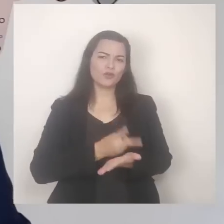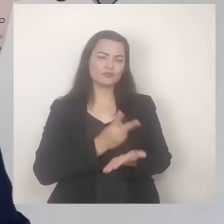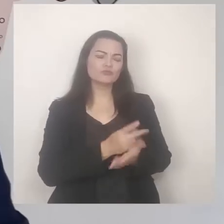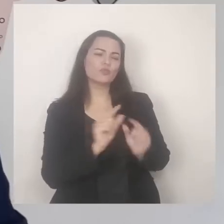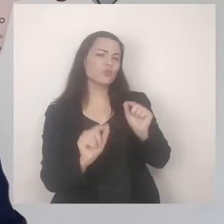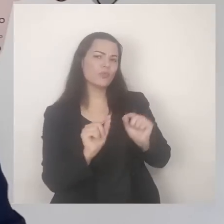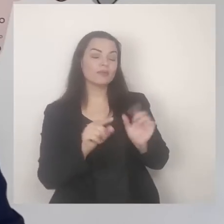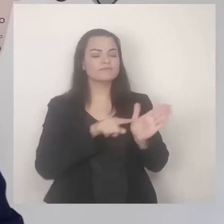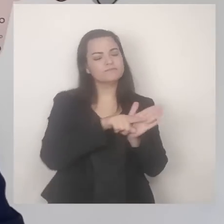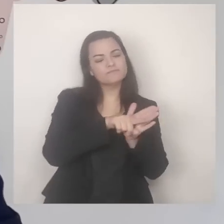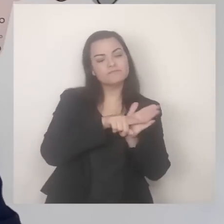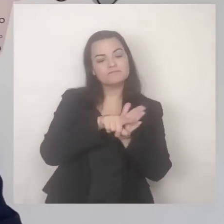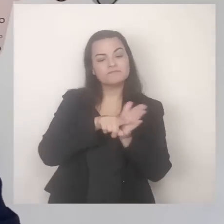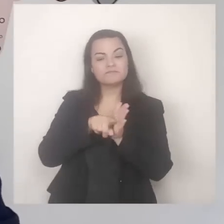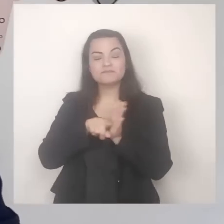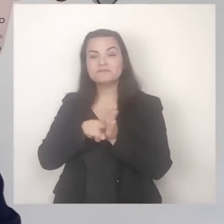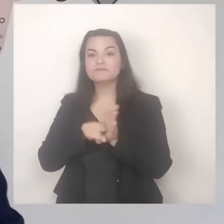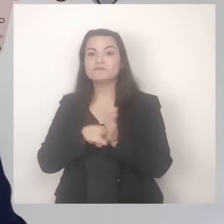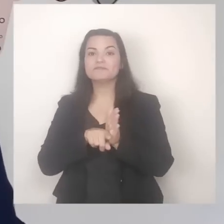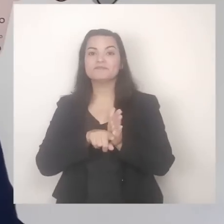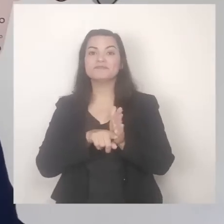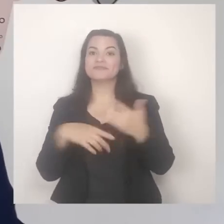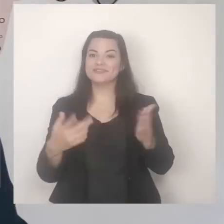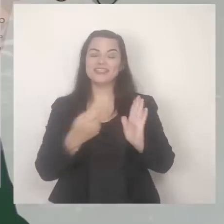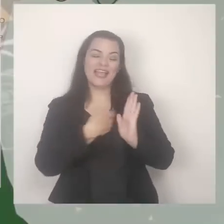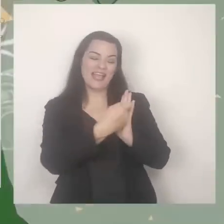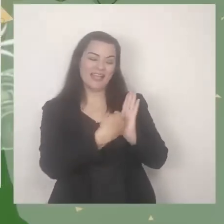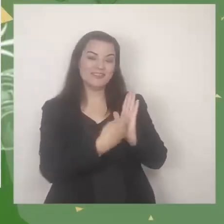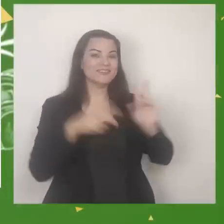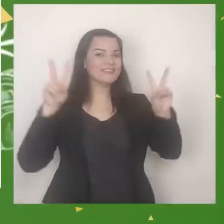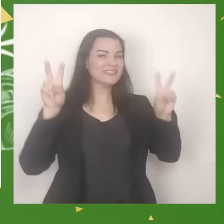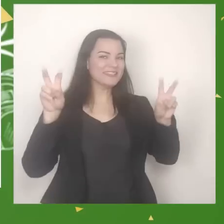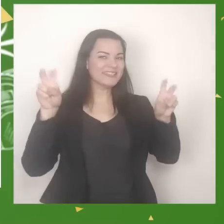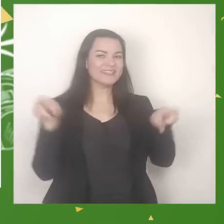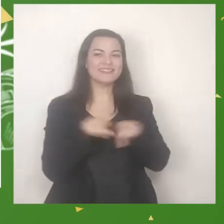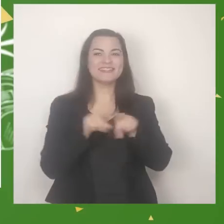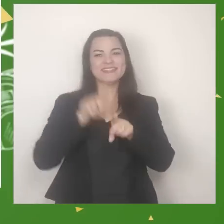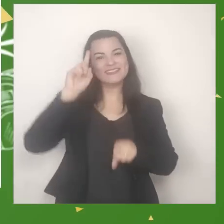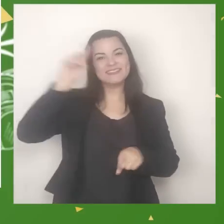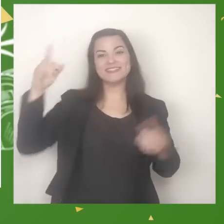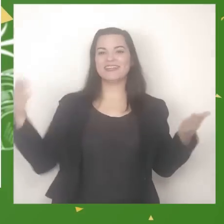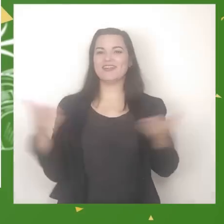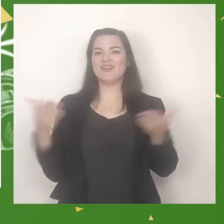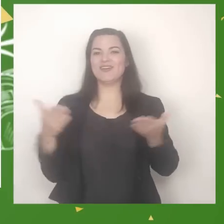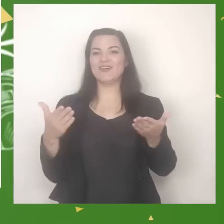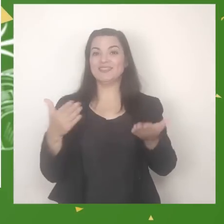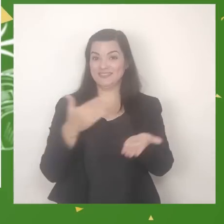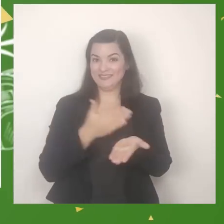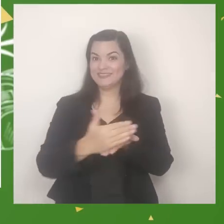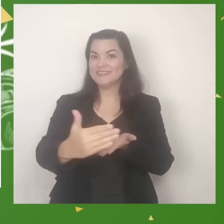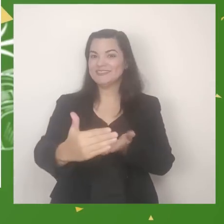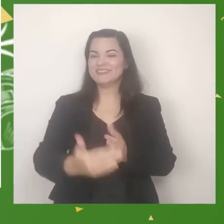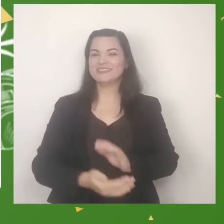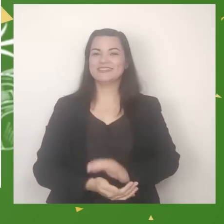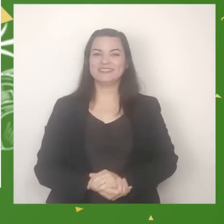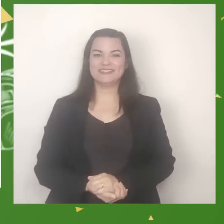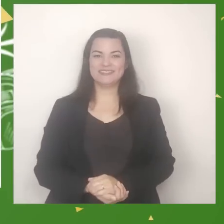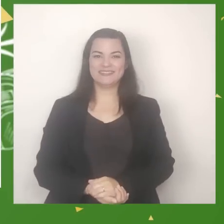nossas investigações, então já anotem aí o tema e a data de hoje que vamos decolar.